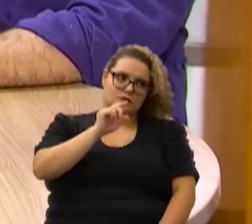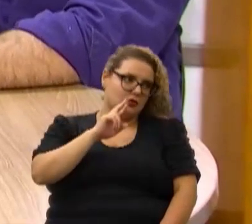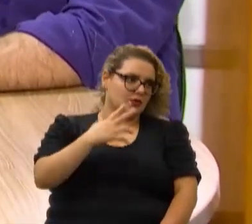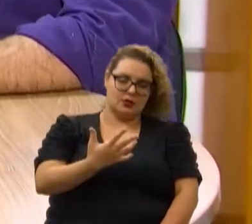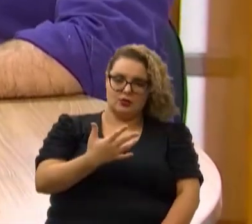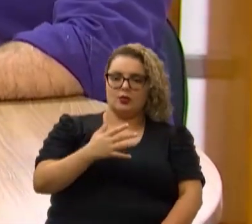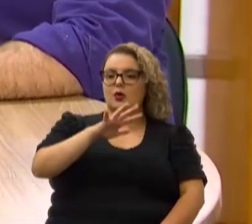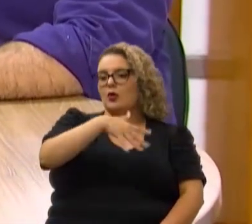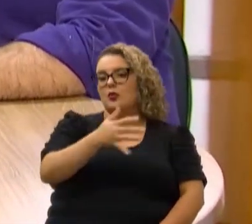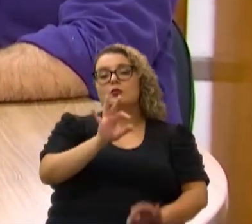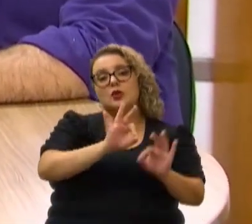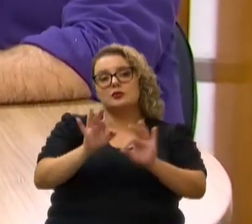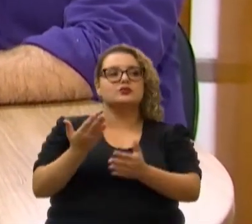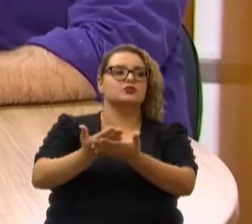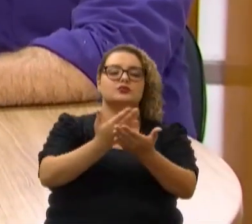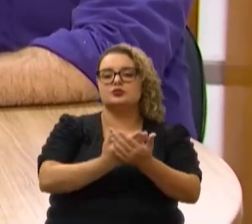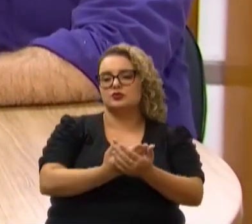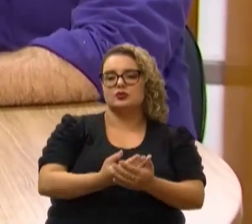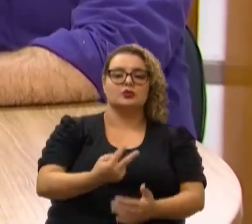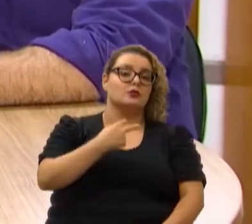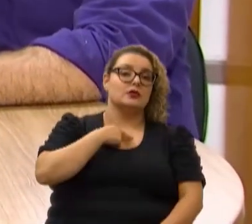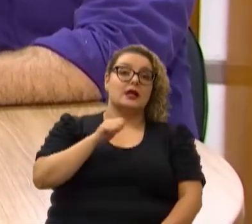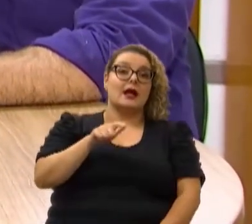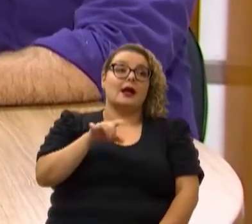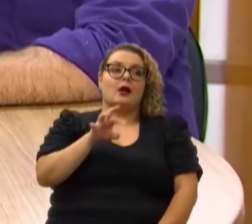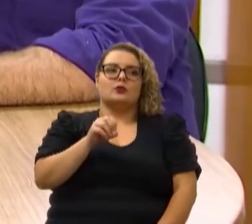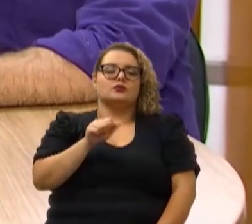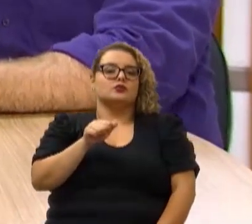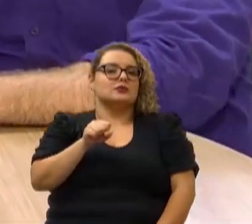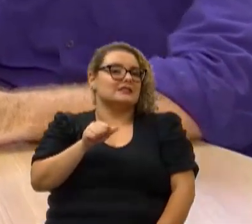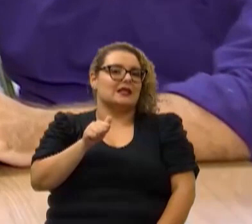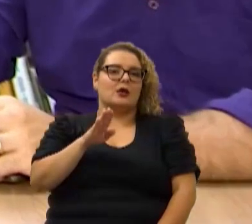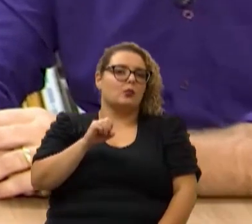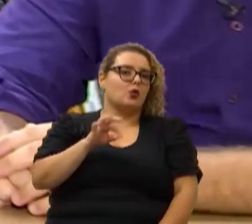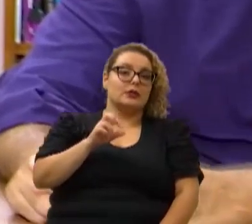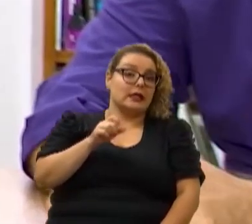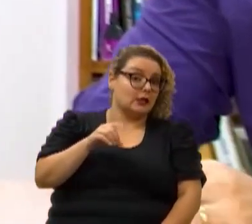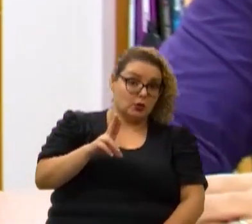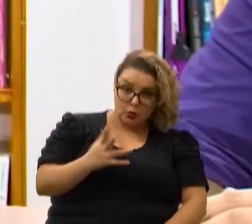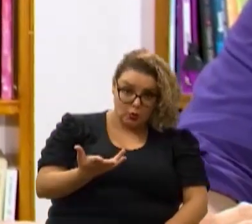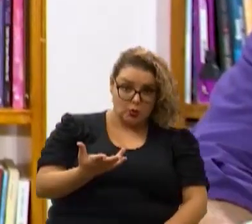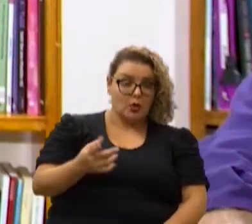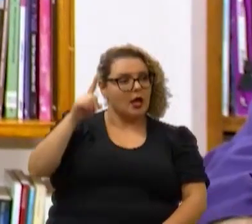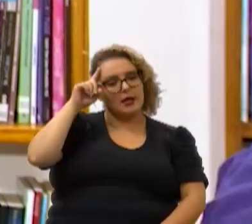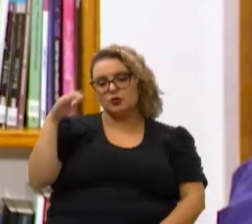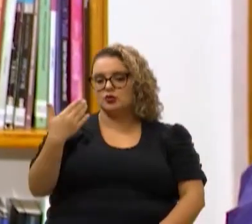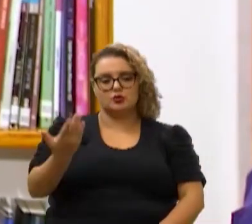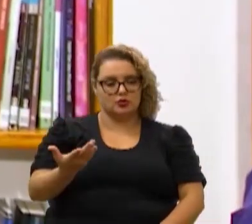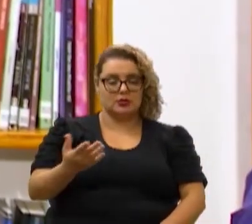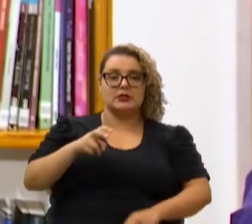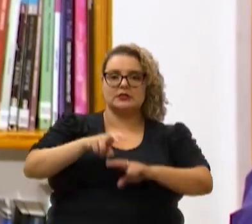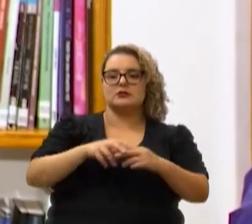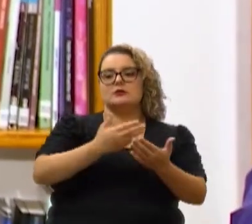O plano de estudos ele não pode ser autossabotador. Então você não pode colocar ali um momento na sua rotina que você sente